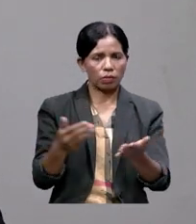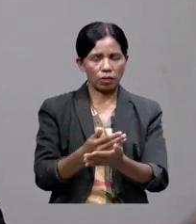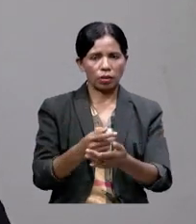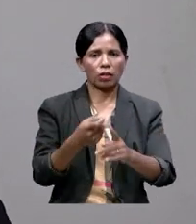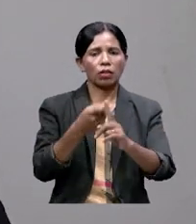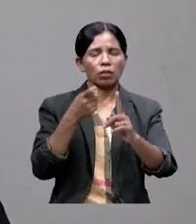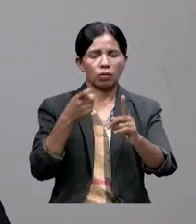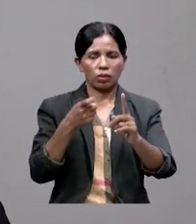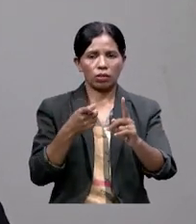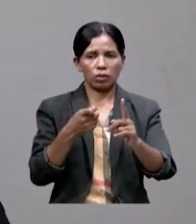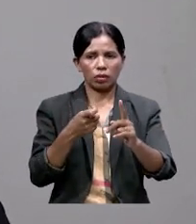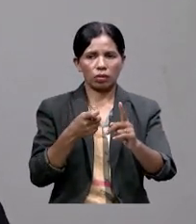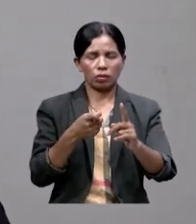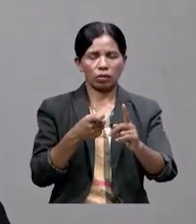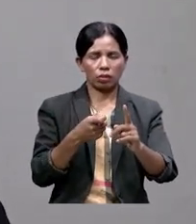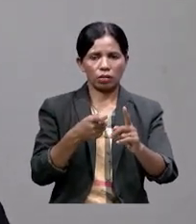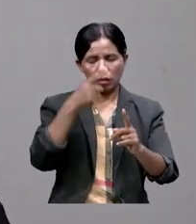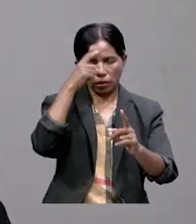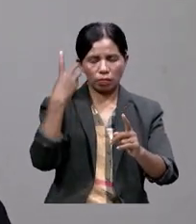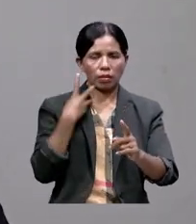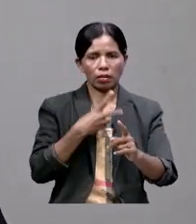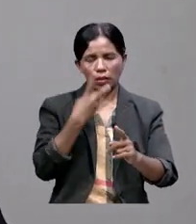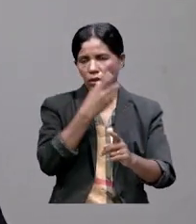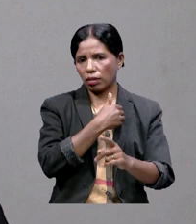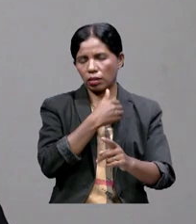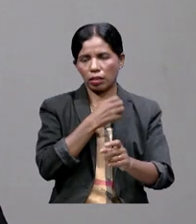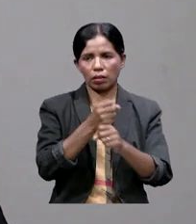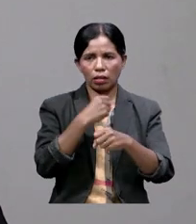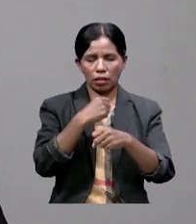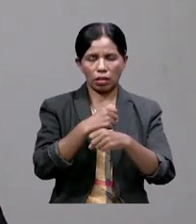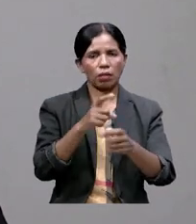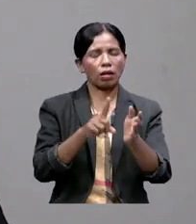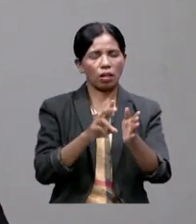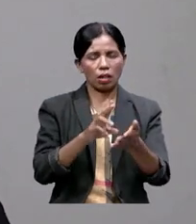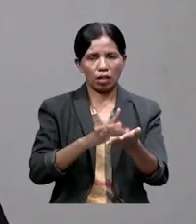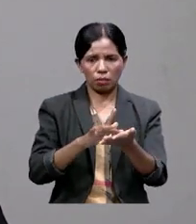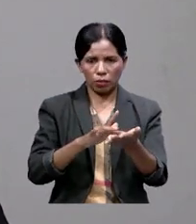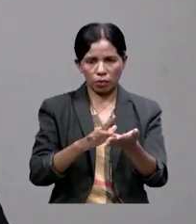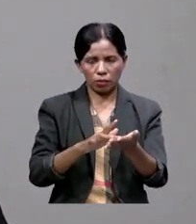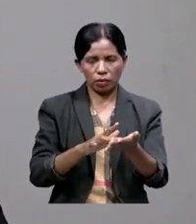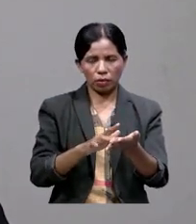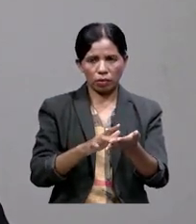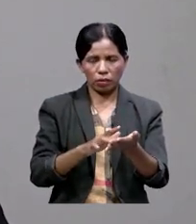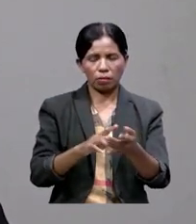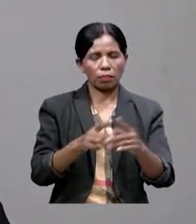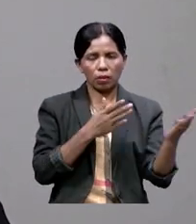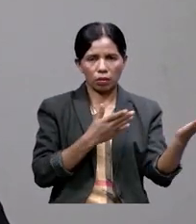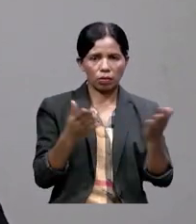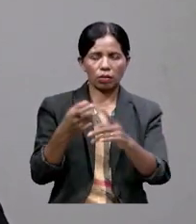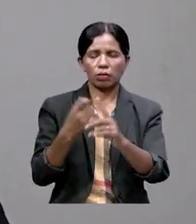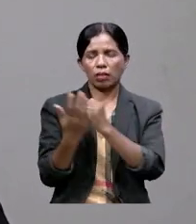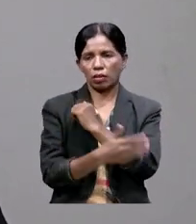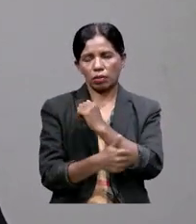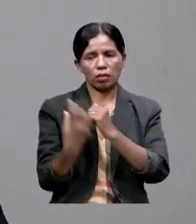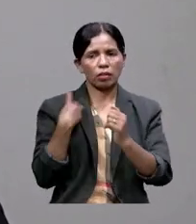si importação também e terreno e se dá um belo produto já se cai muro mas bem ba importação está na